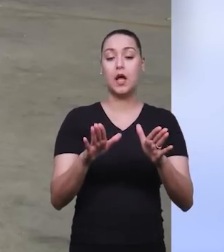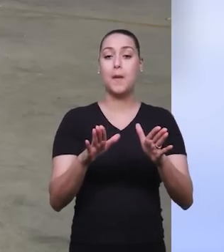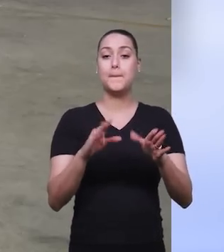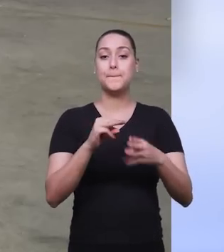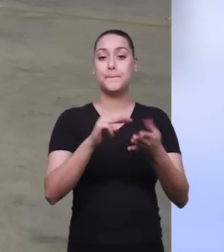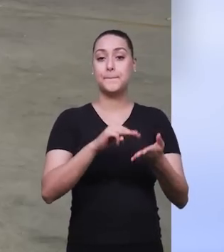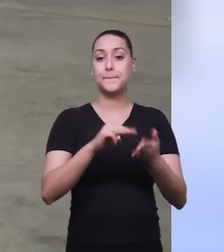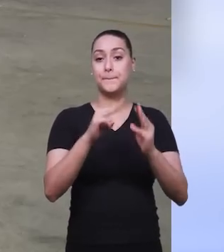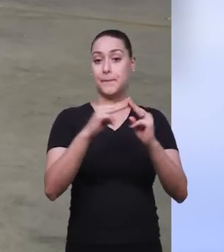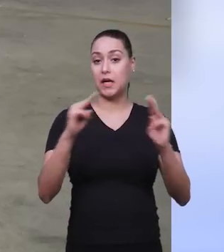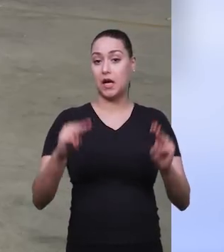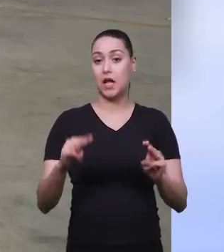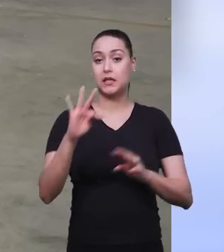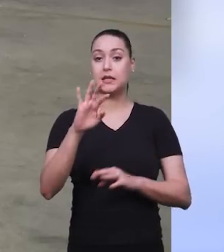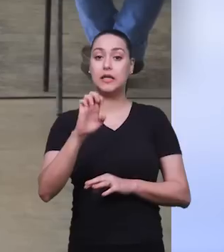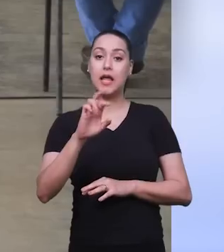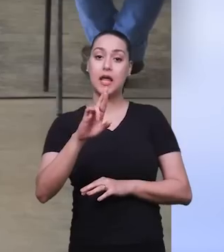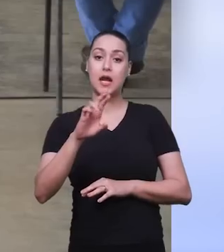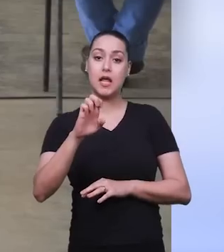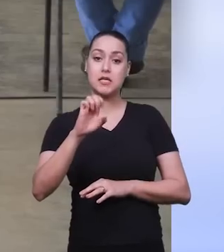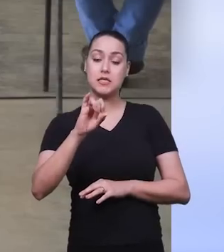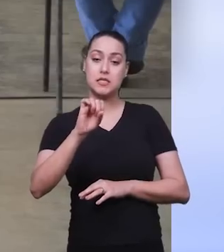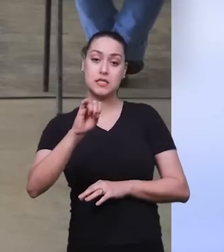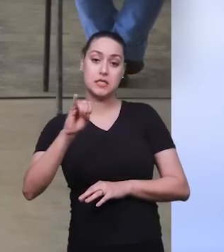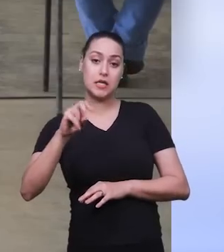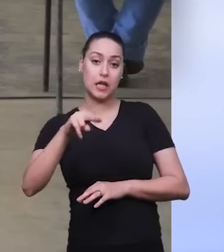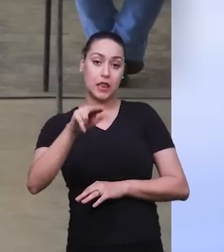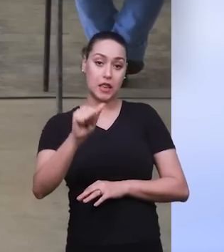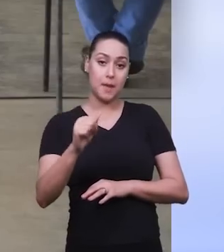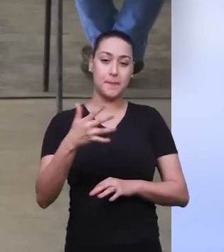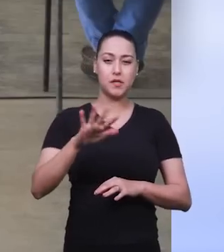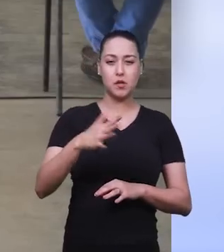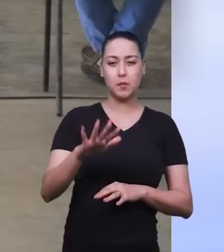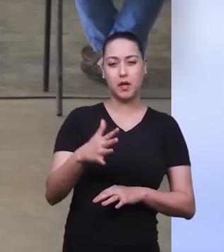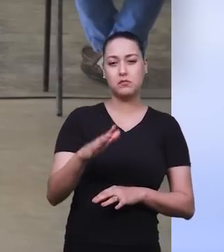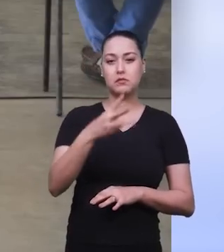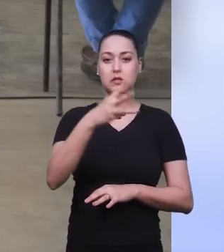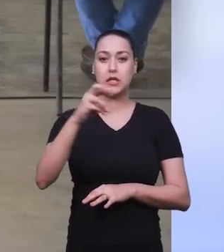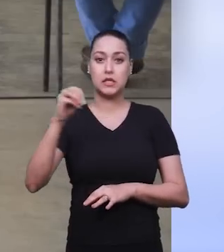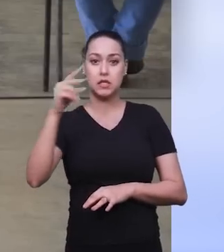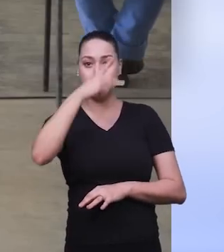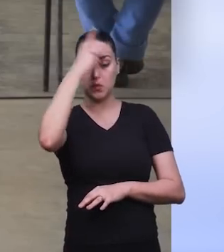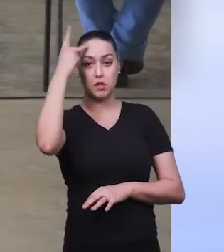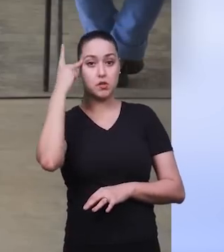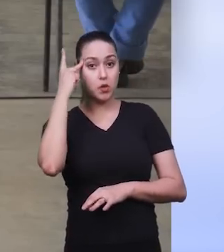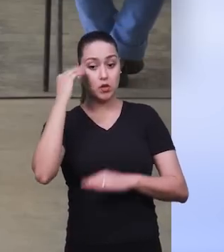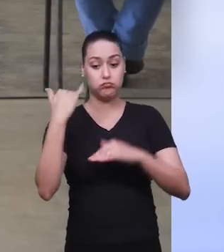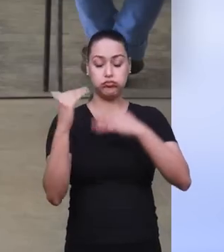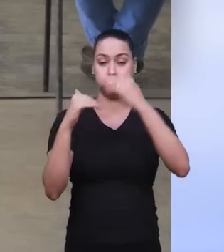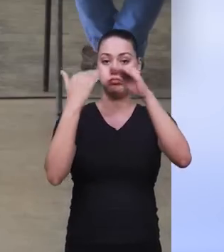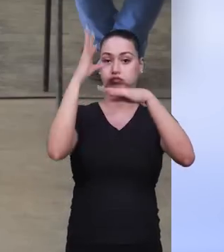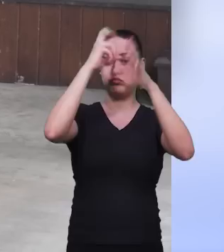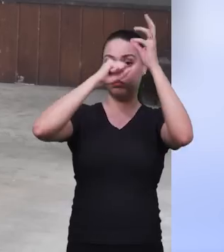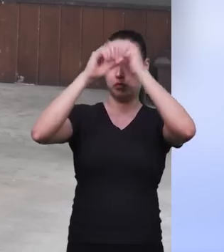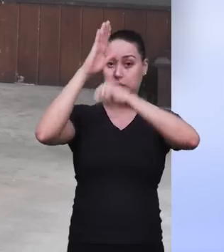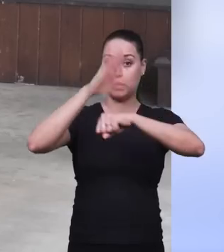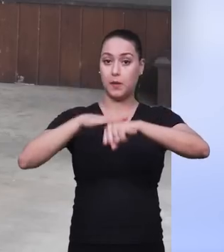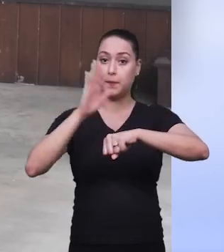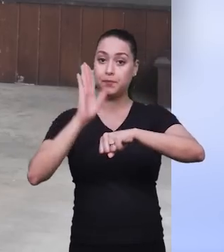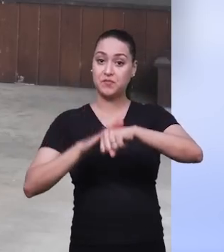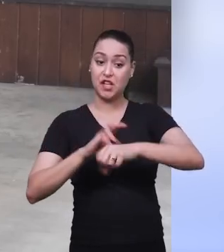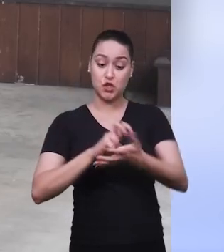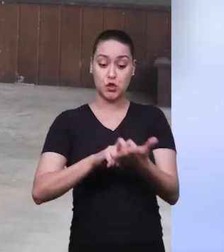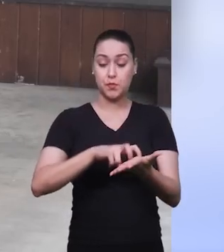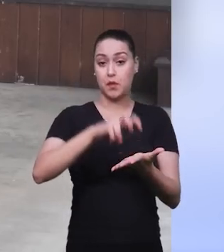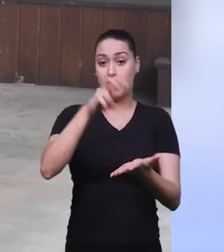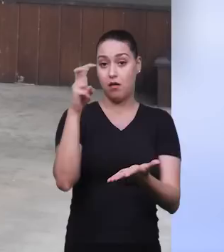de 300 irmãos cresceram na graça e no conhecimento. Pela manhã, houve aulas presenciais direcionadas aos